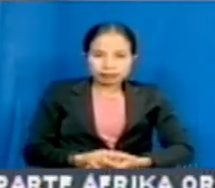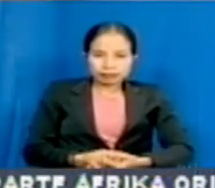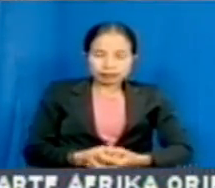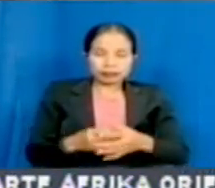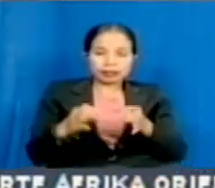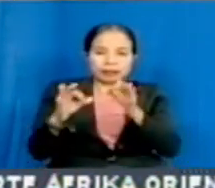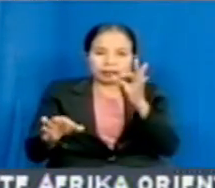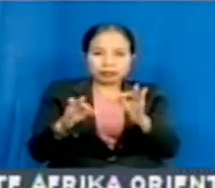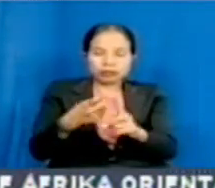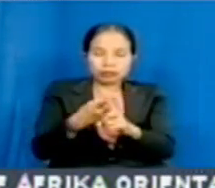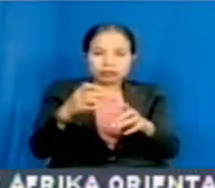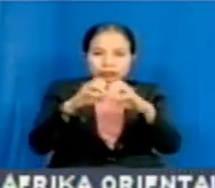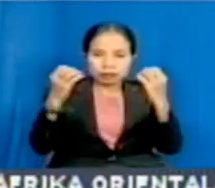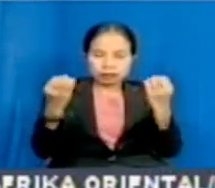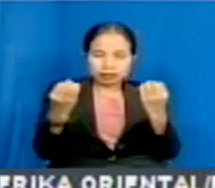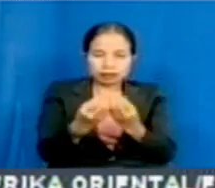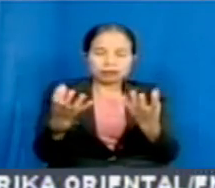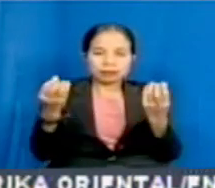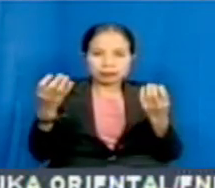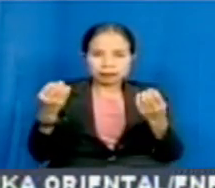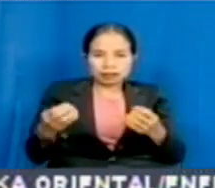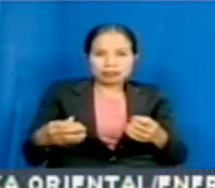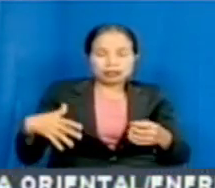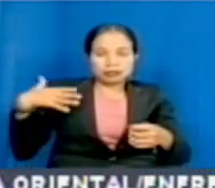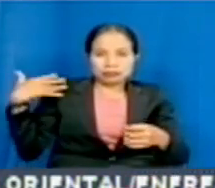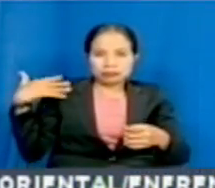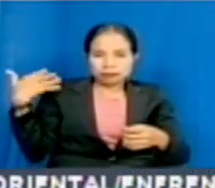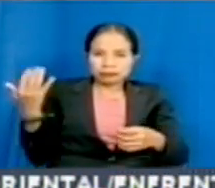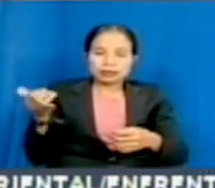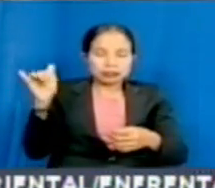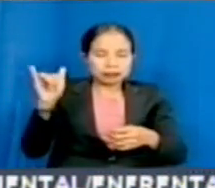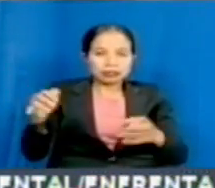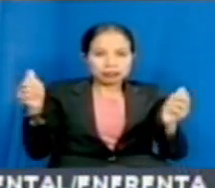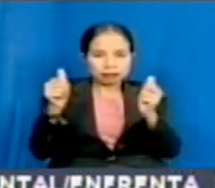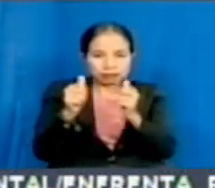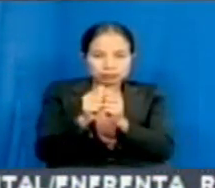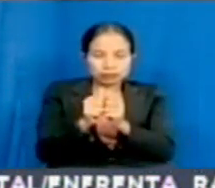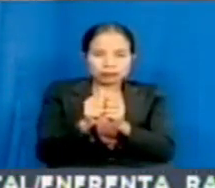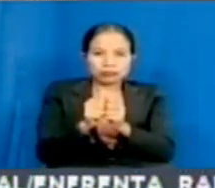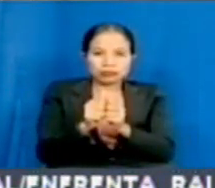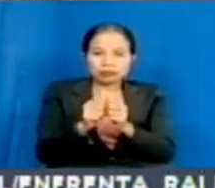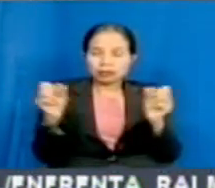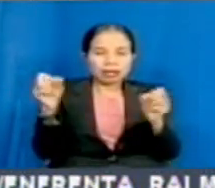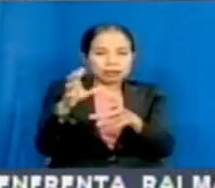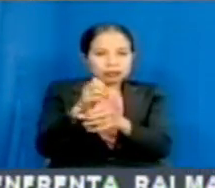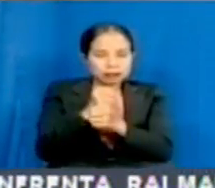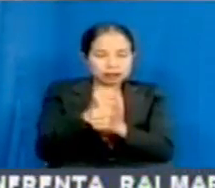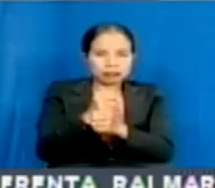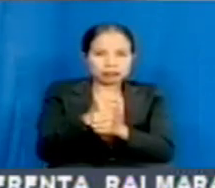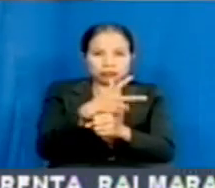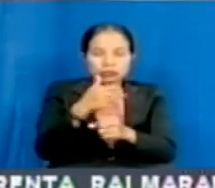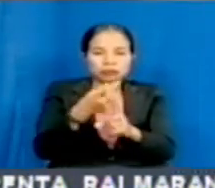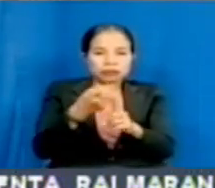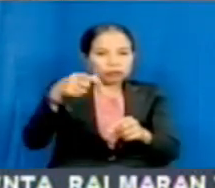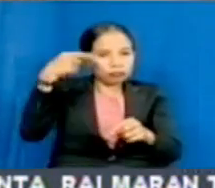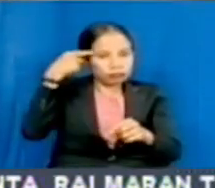Mas que mai husse organização em oin, jovem resistência sira, hamuto kode rezeita total autonomia, husse